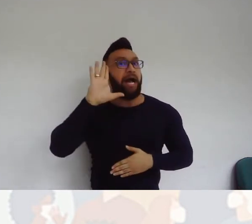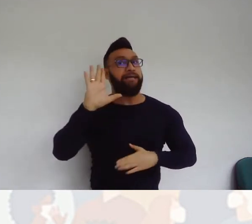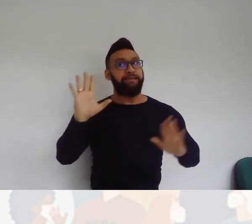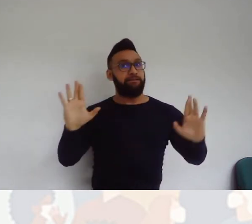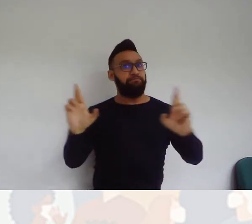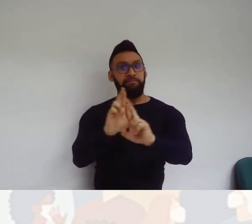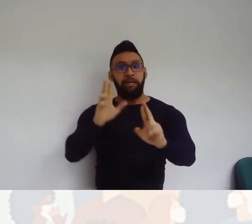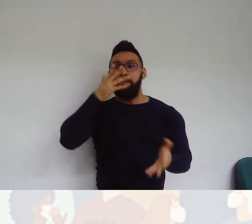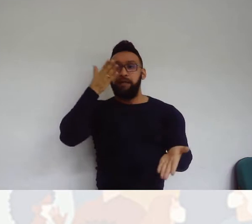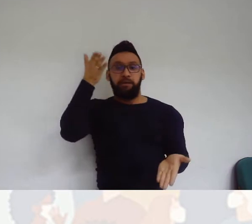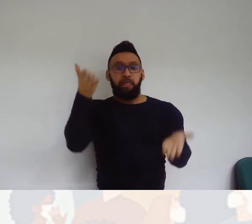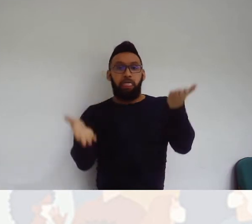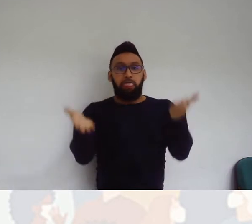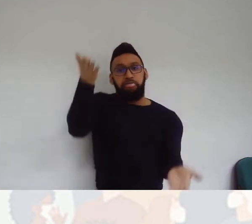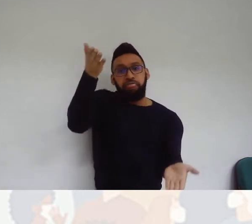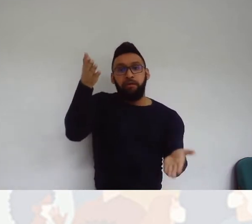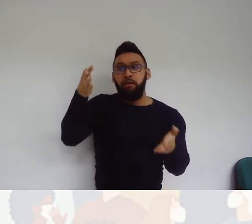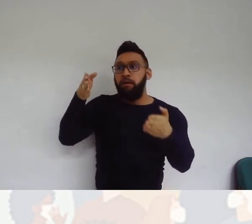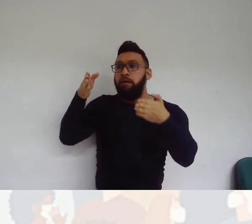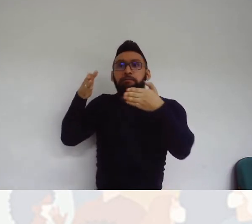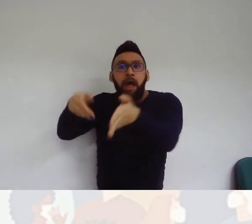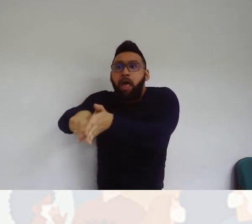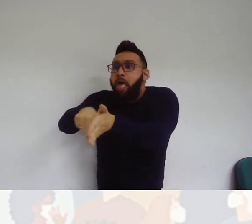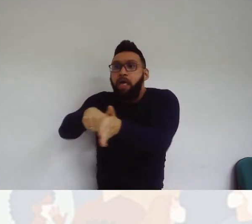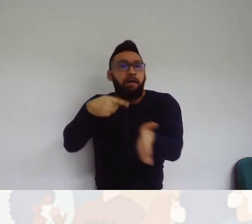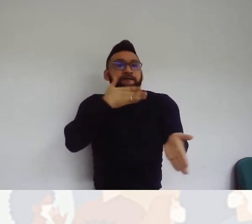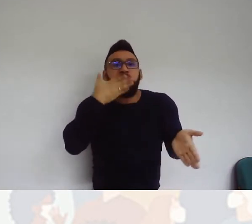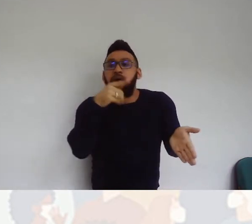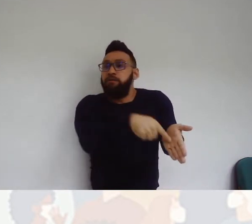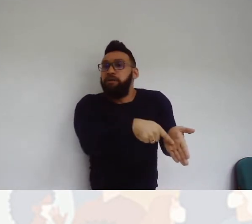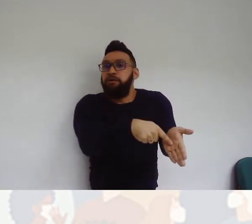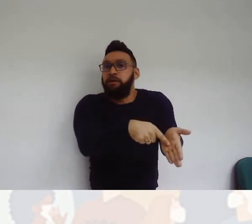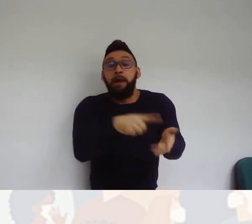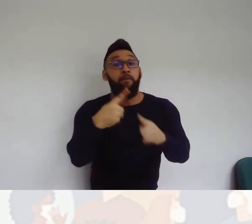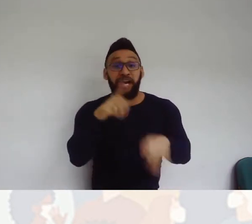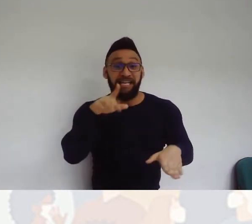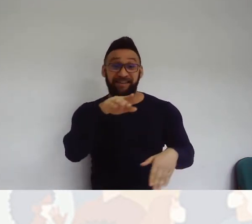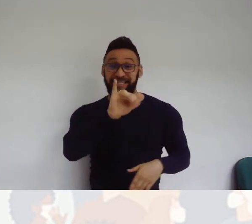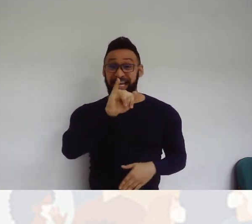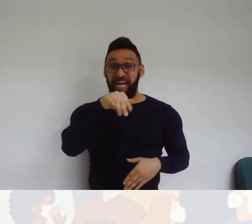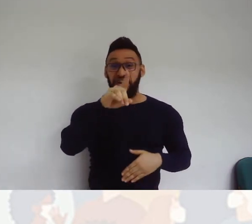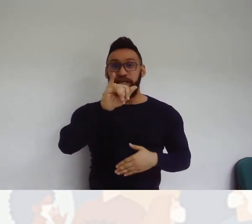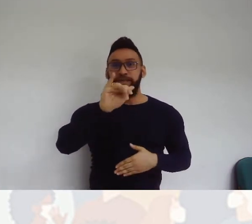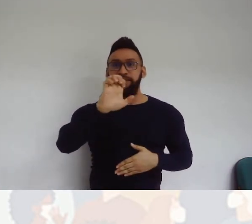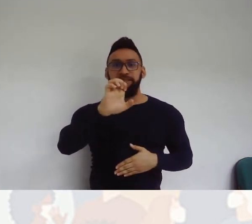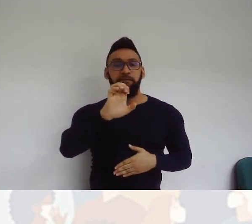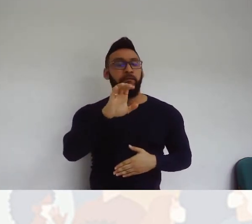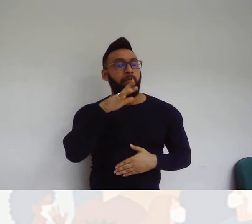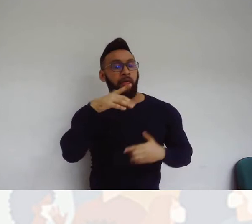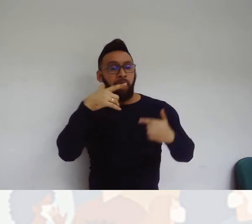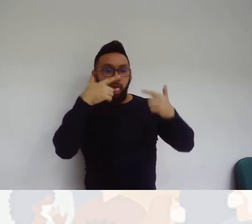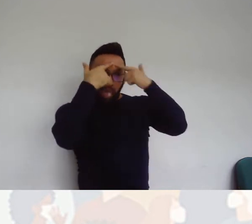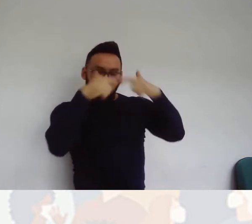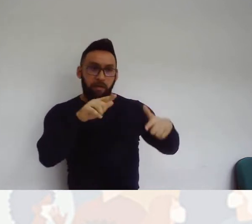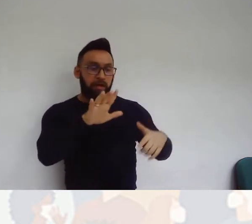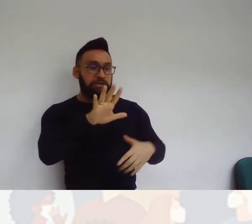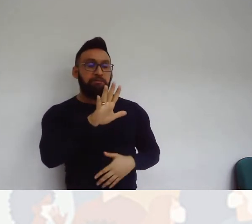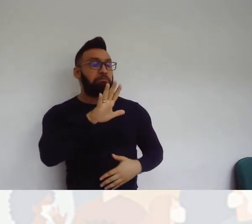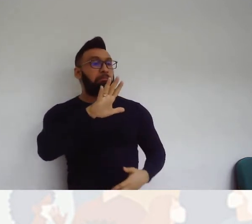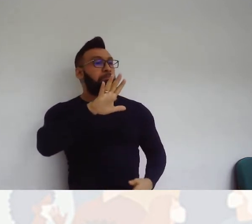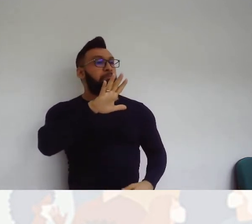lacuna, né? Como é que o índice pode remeter àquilo que não é dito? aquilo que está subtendido,